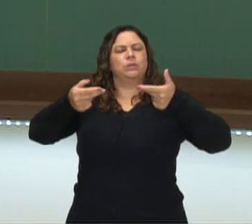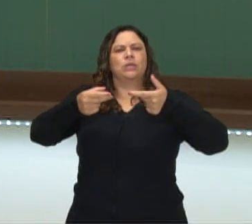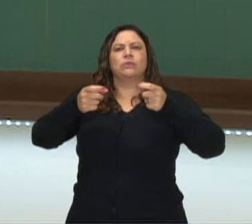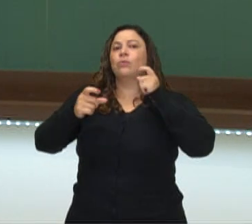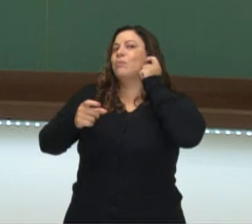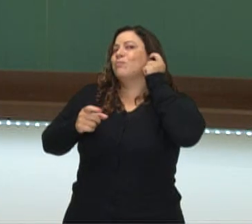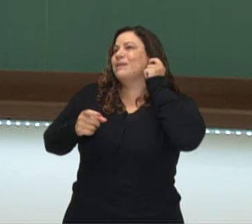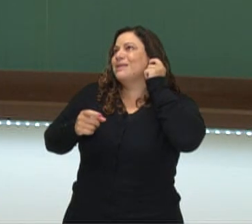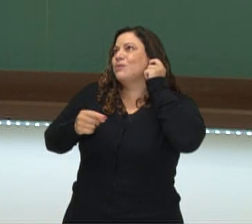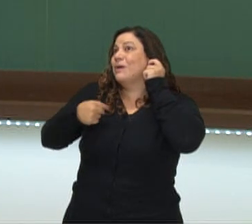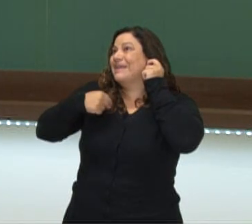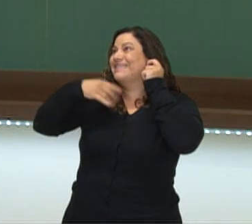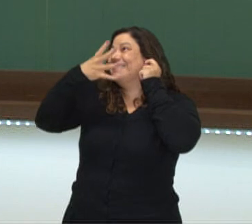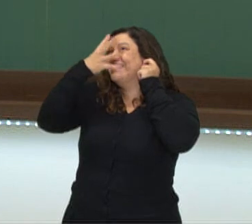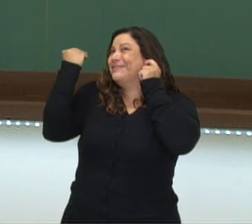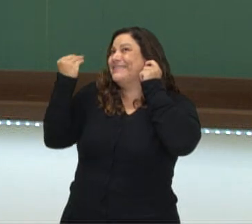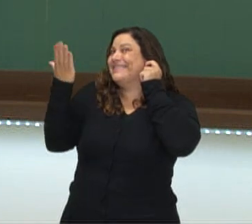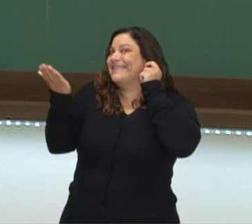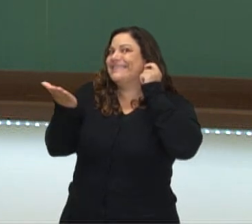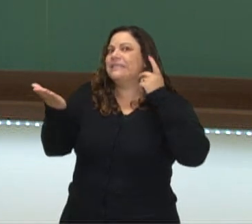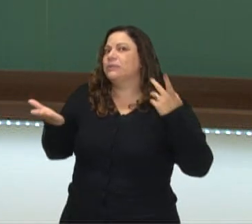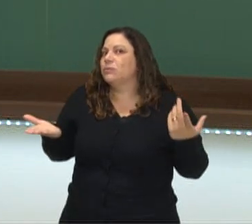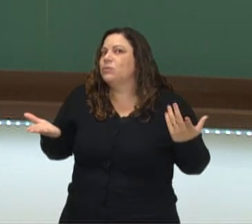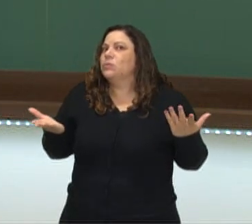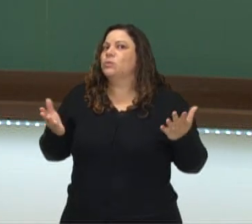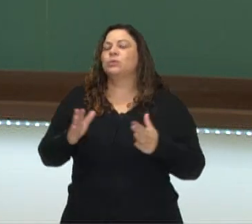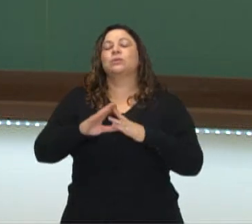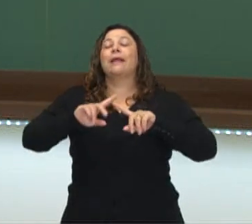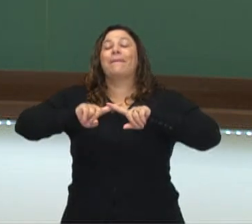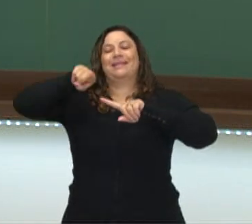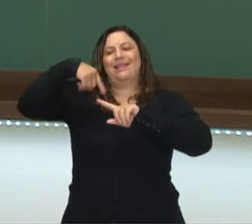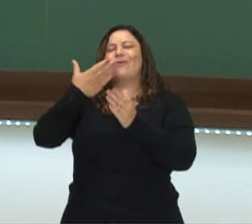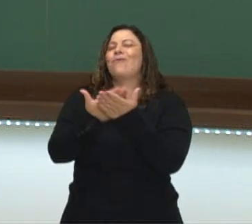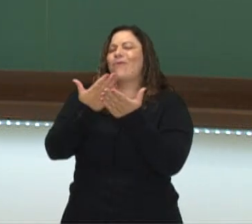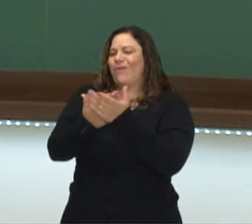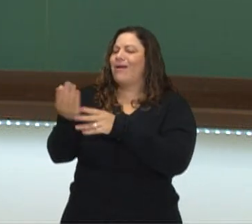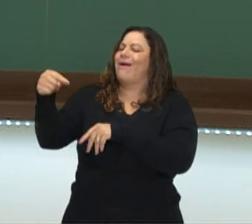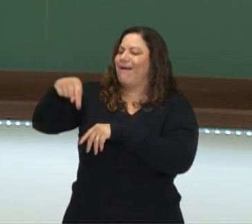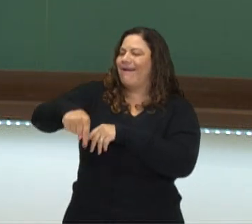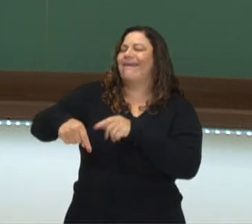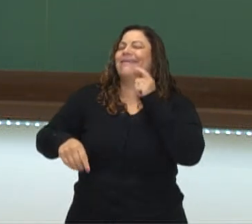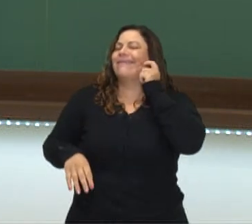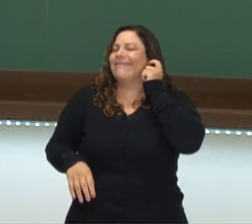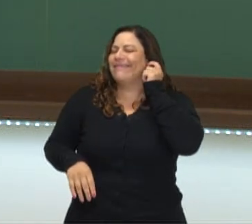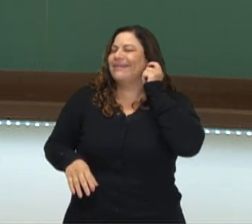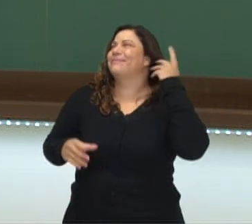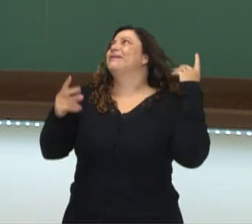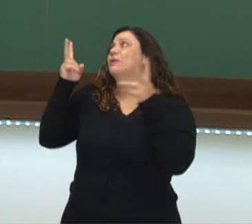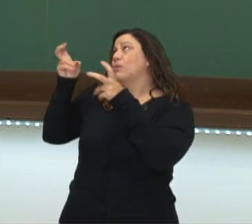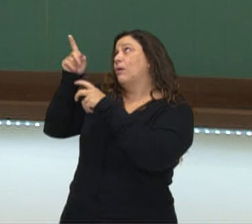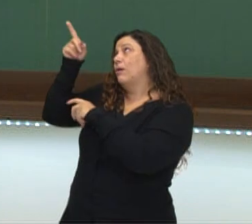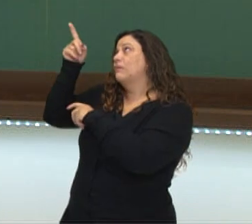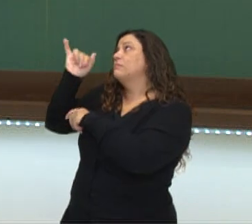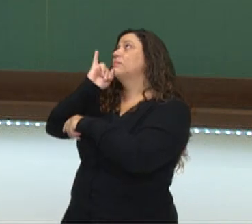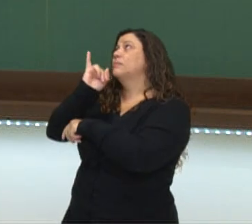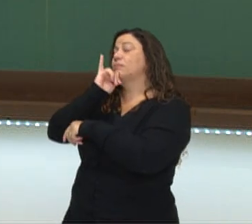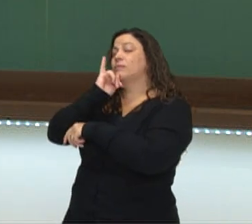menos 78% a 80%. Uau, professor, é isso mesmo. E eu vou te contar mais, você sabia